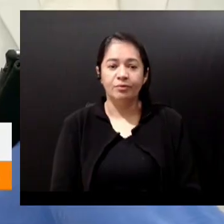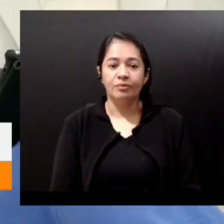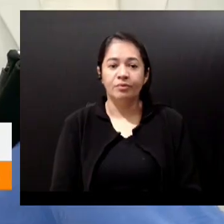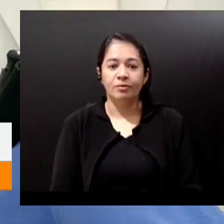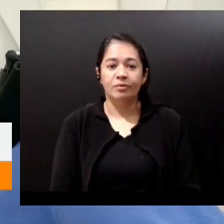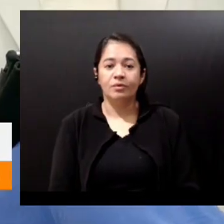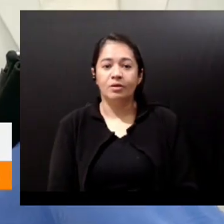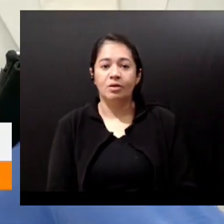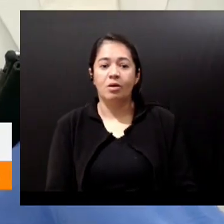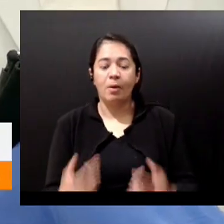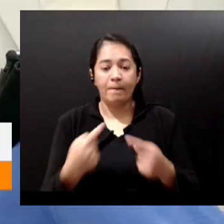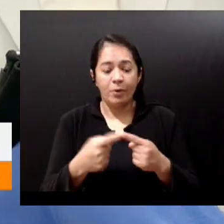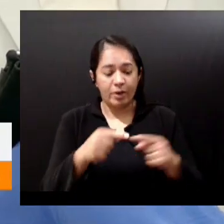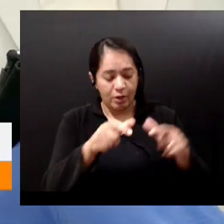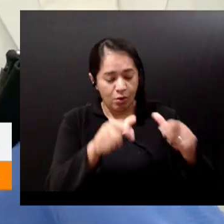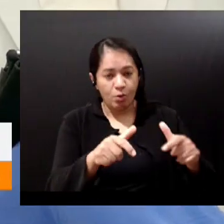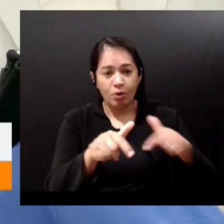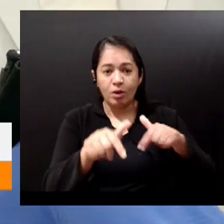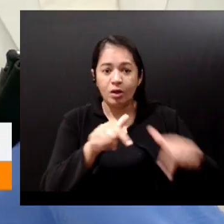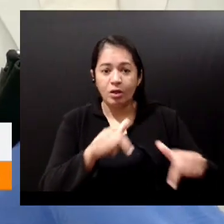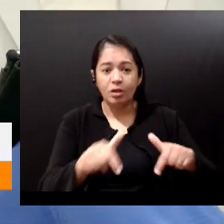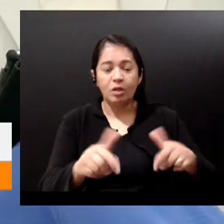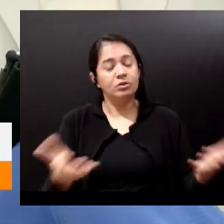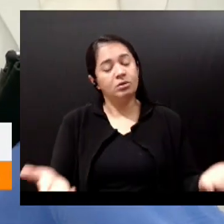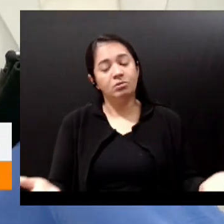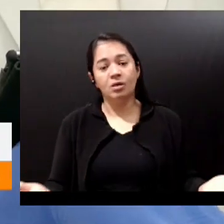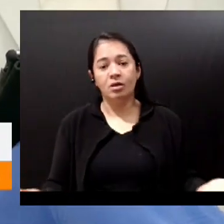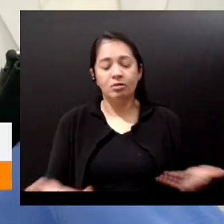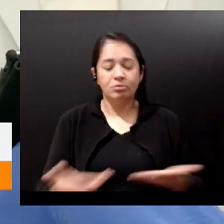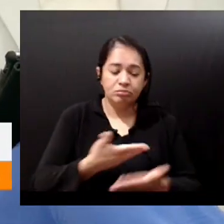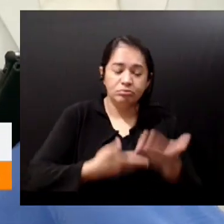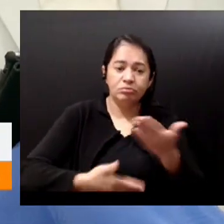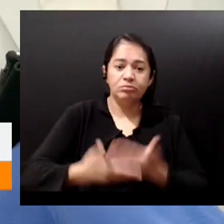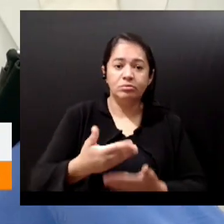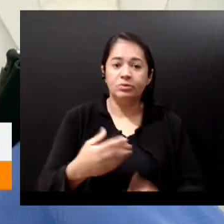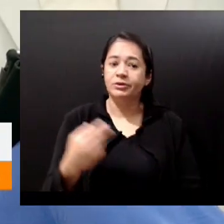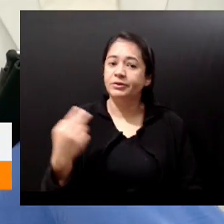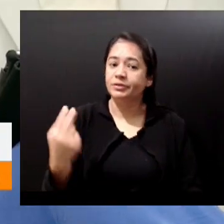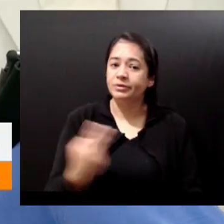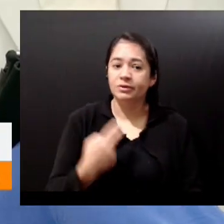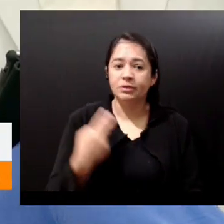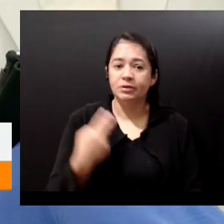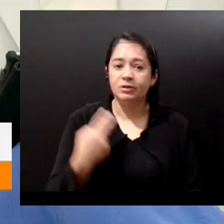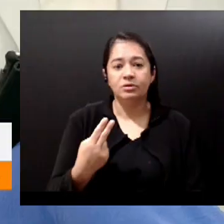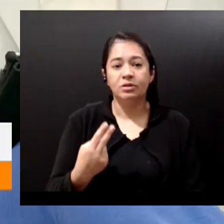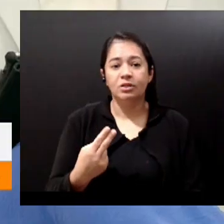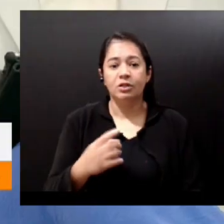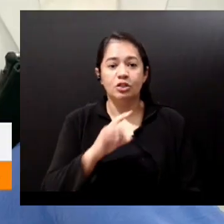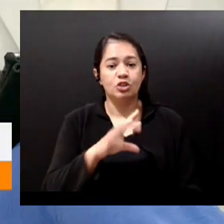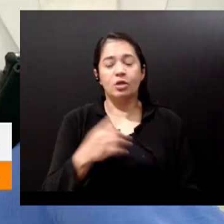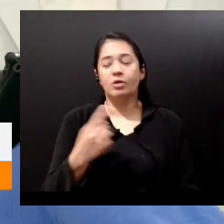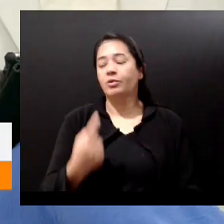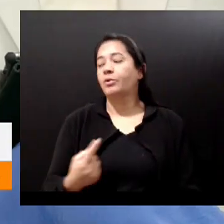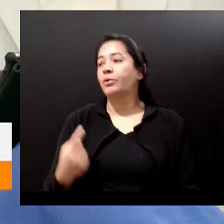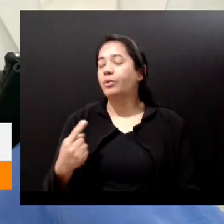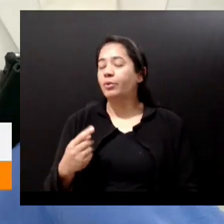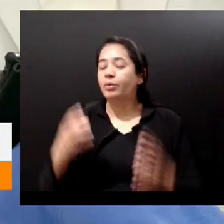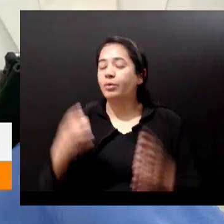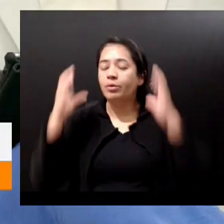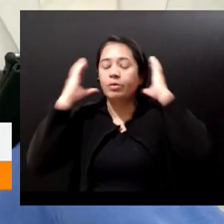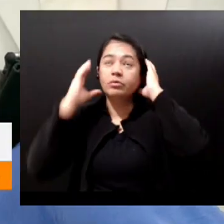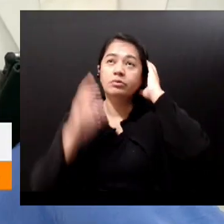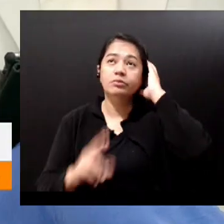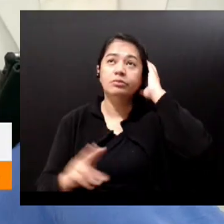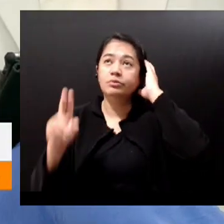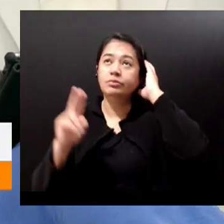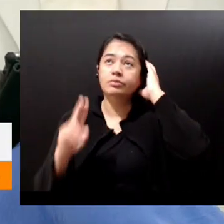ambiente é um ambiente compartilhado, então Uhum. não dá para ele só se isolar ali e começar, né, te